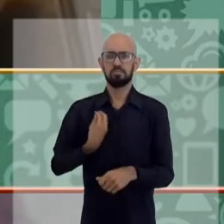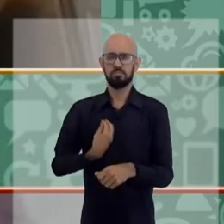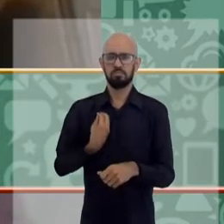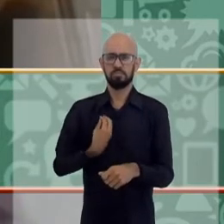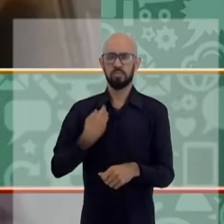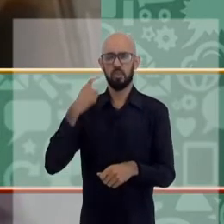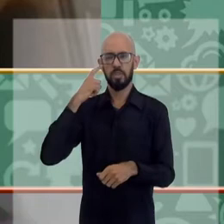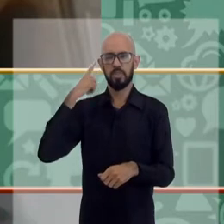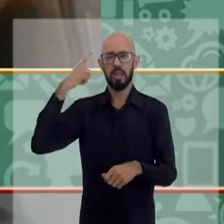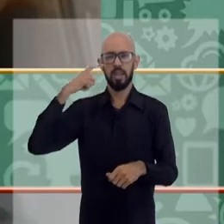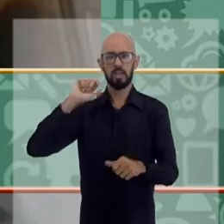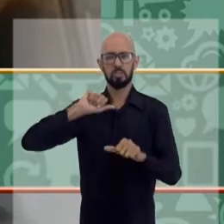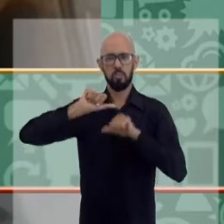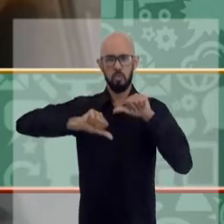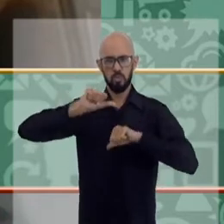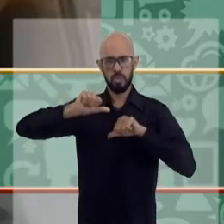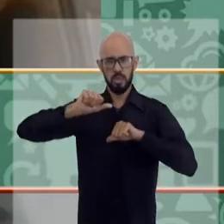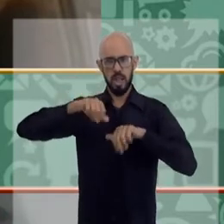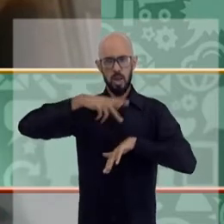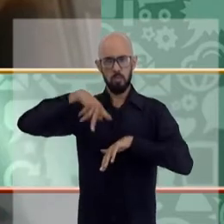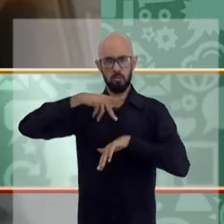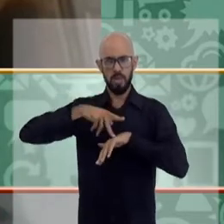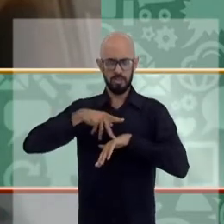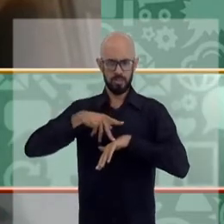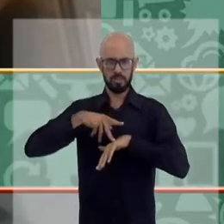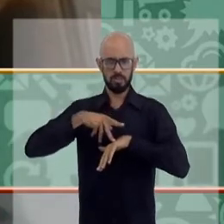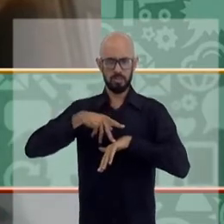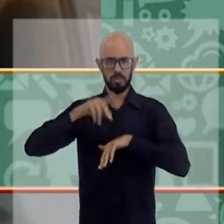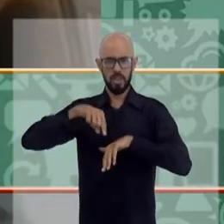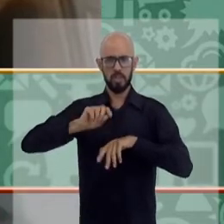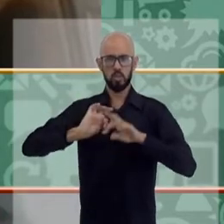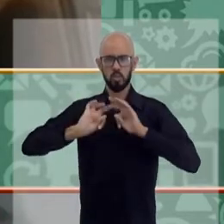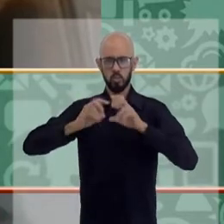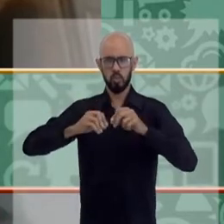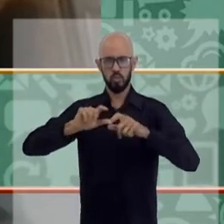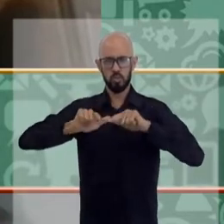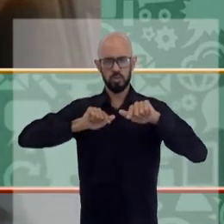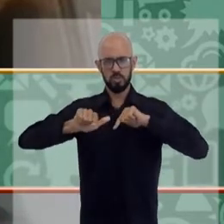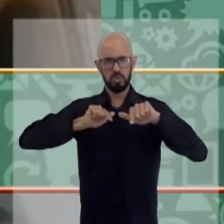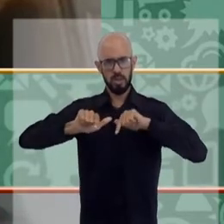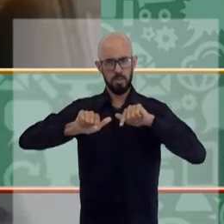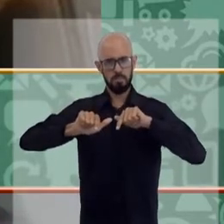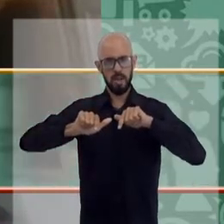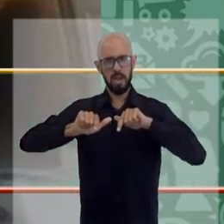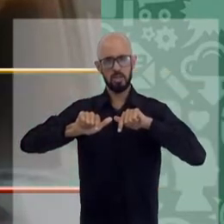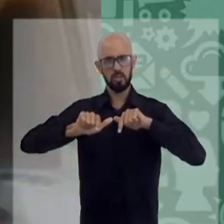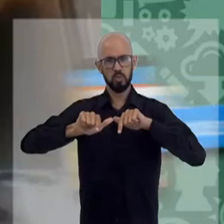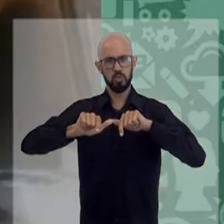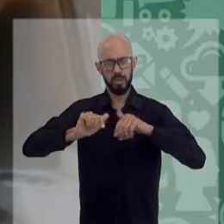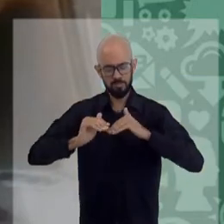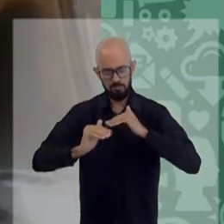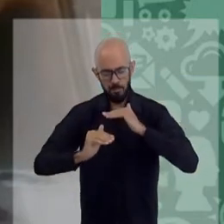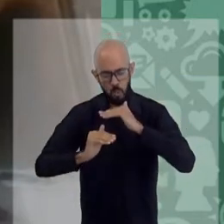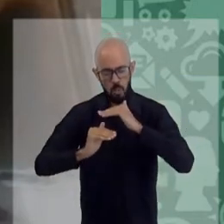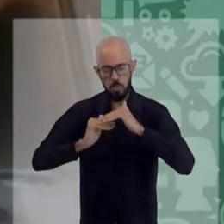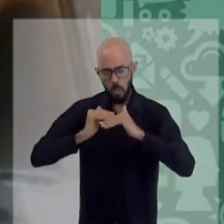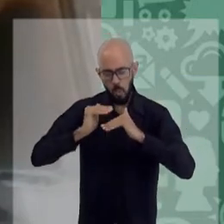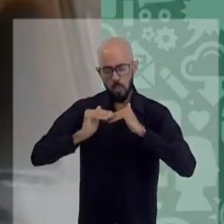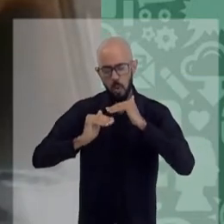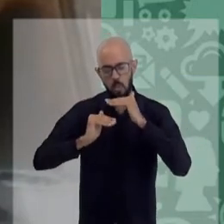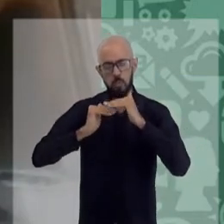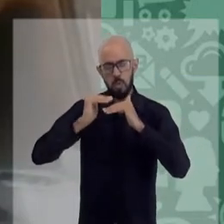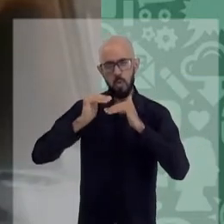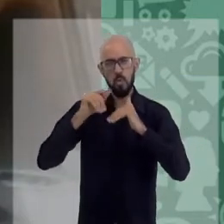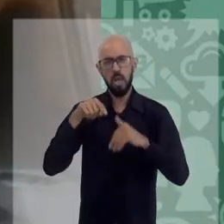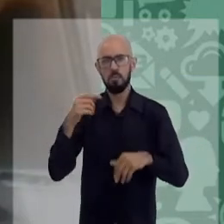enfim, de reformar o país, para fazer um país melhor. Então, todo esse trabalho que é de formiguinha do dia a dia é muito